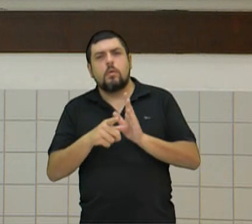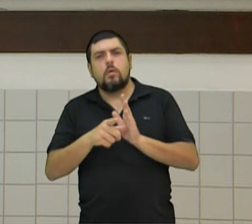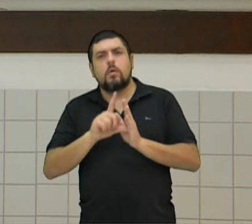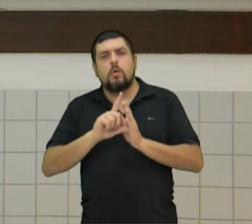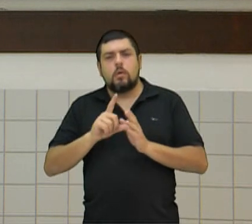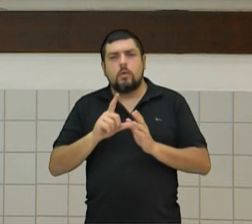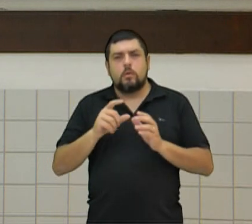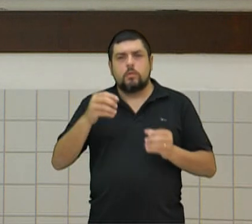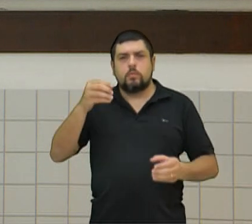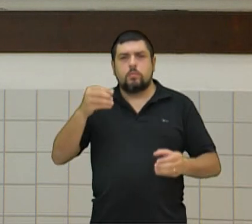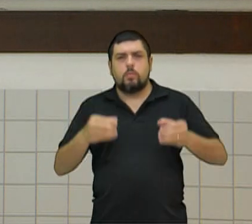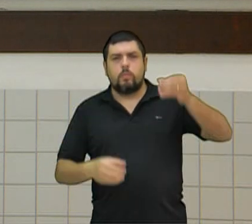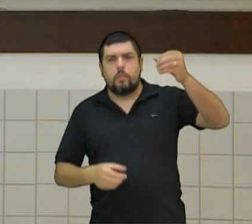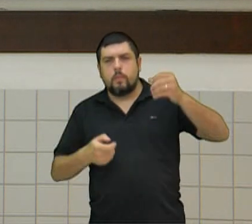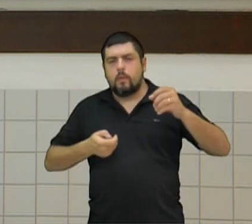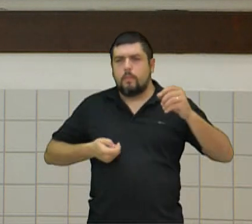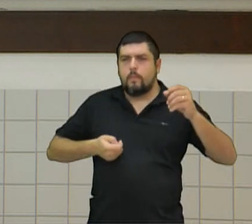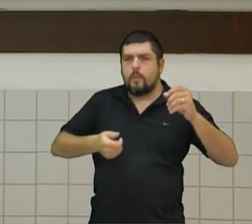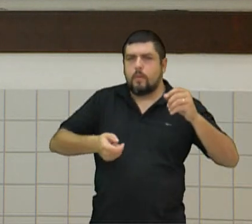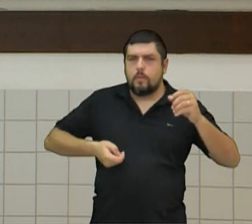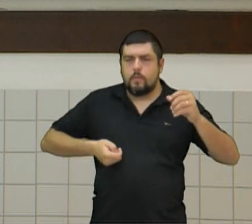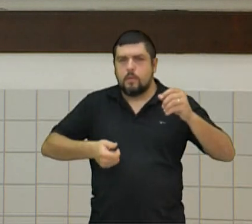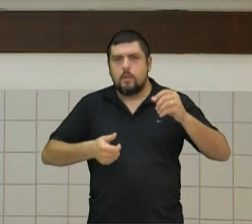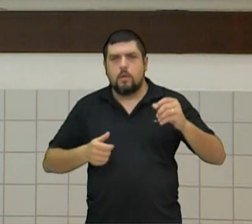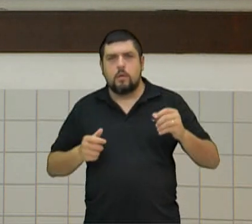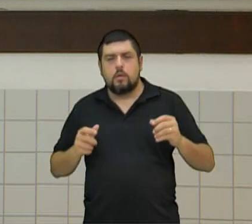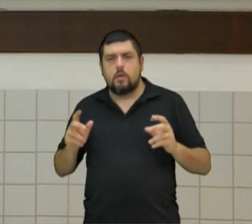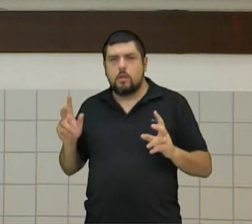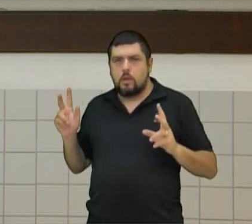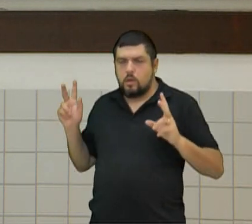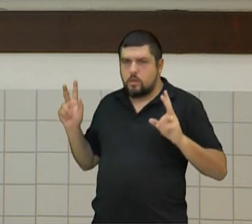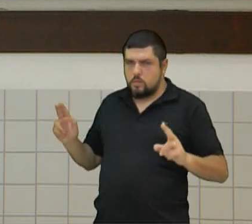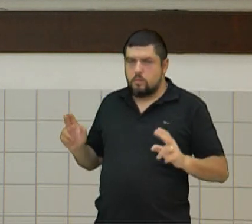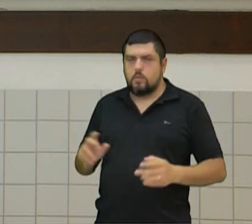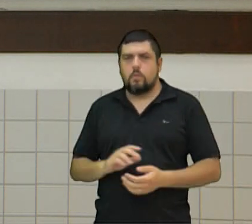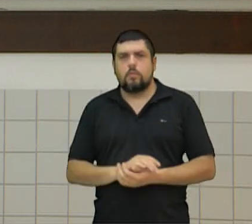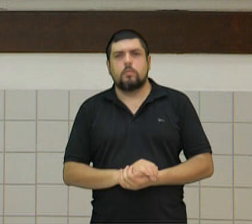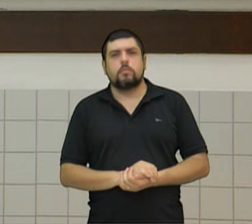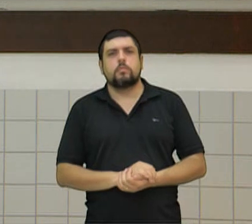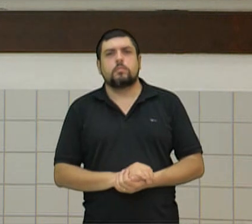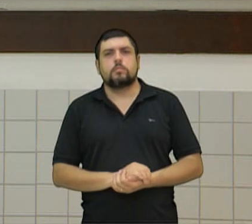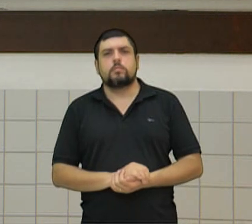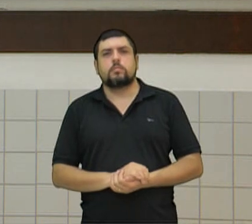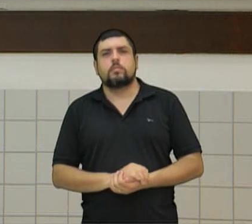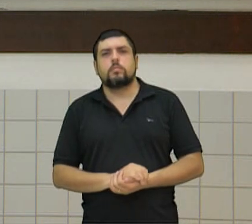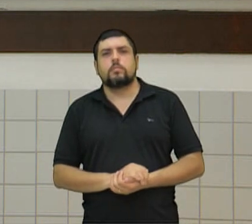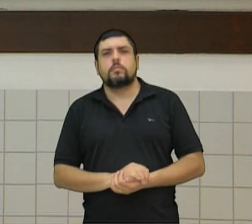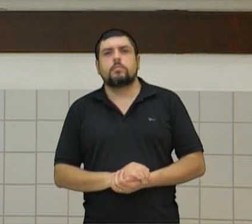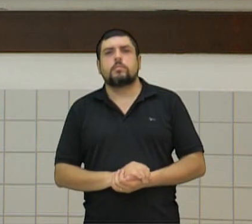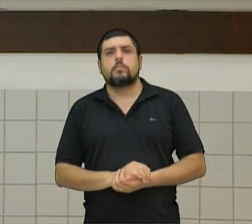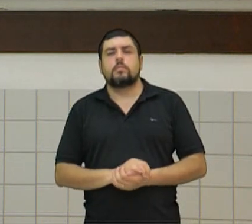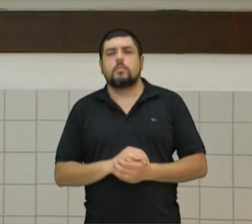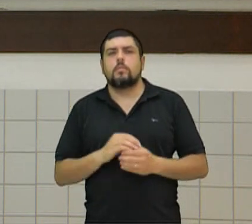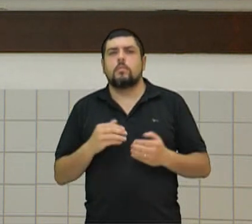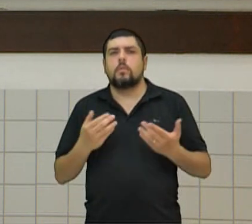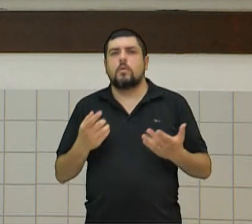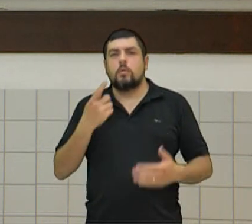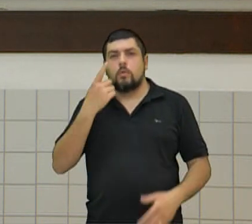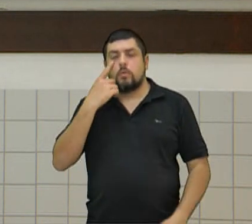3 polias móveis. É o mesmo desenho que eu tenho representado na minha atividade experimental. Veja o que